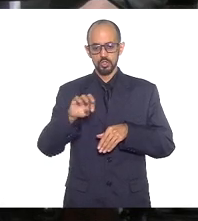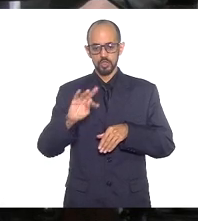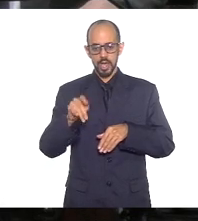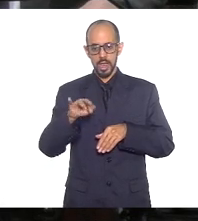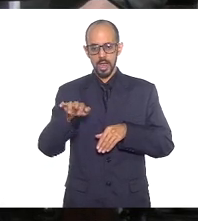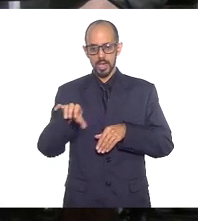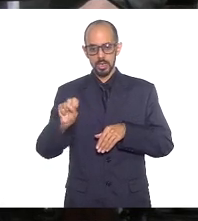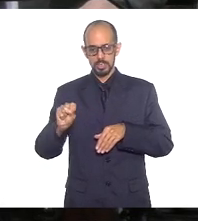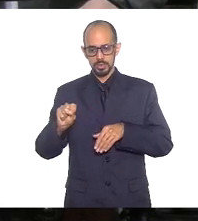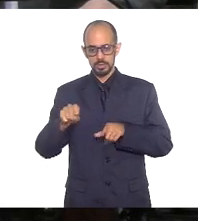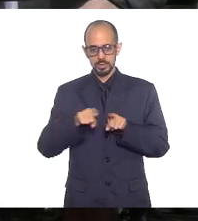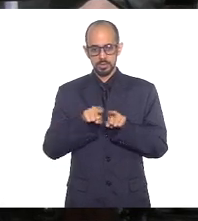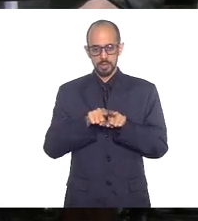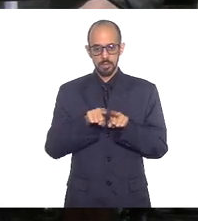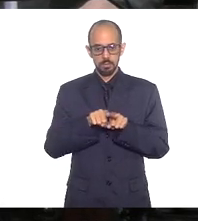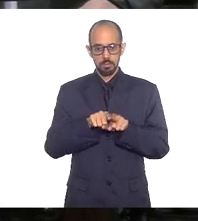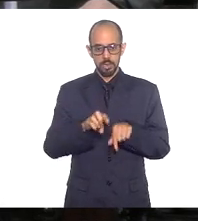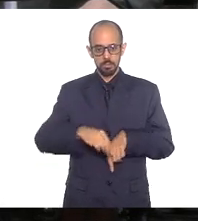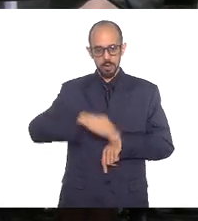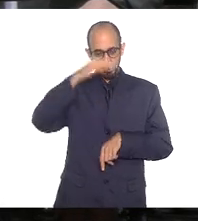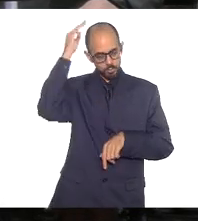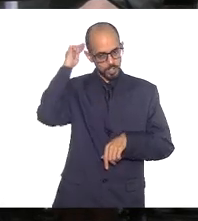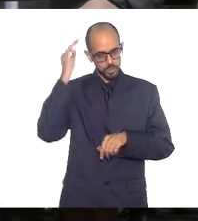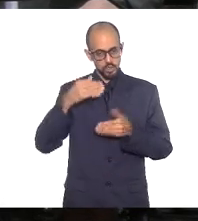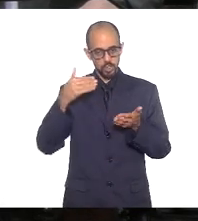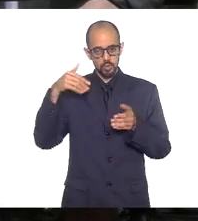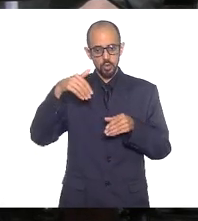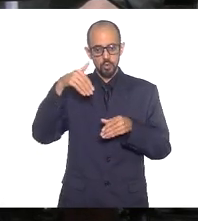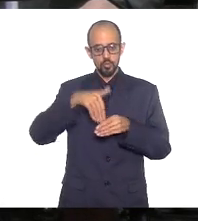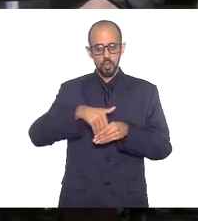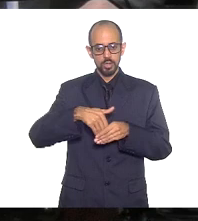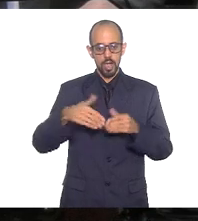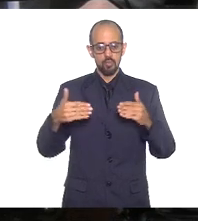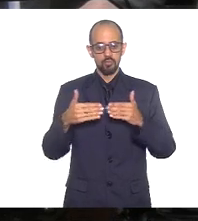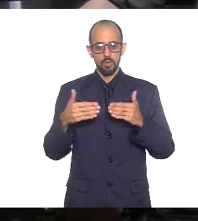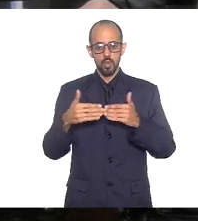e do Márcio Pacheco. Votaram aqui no grupo.